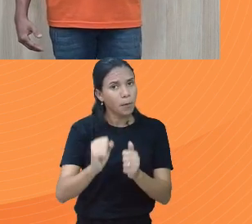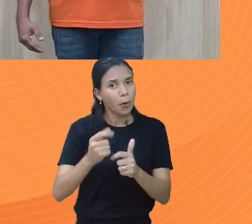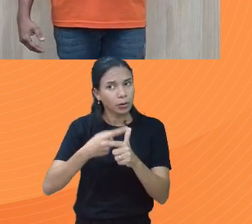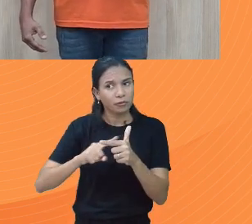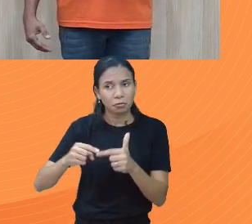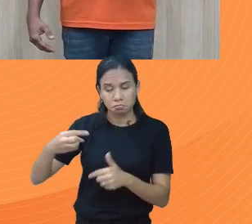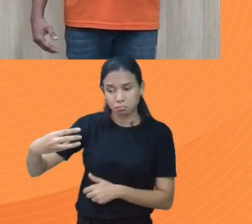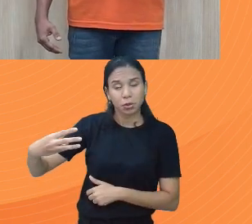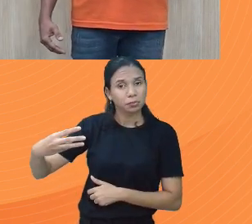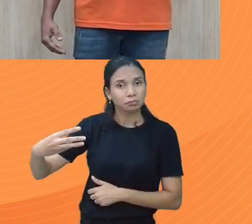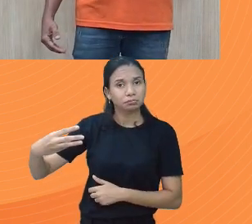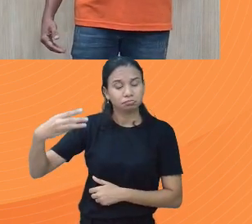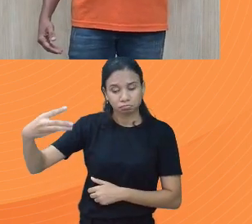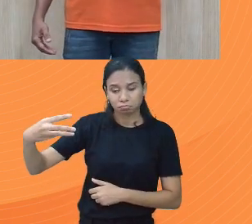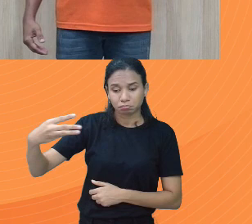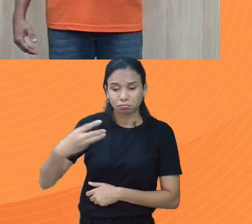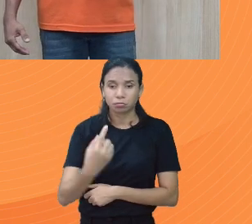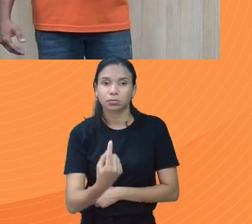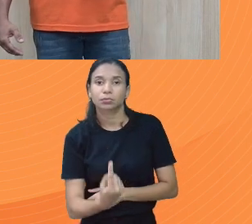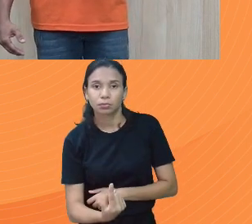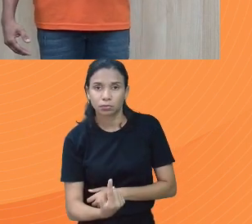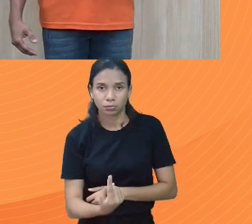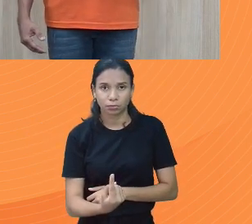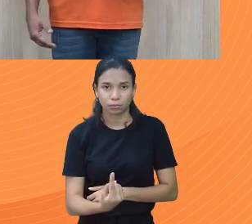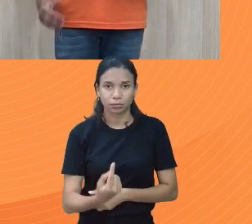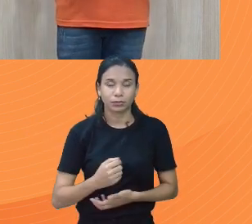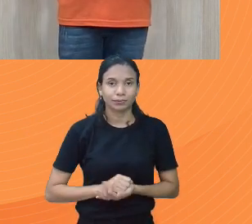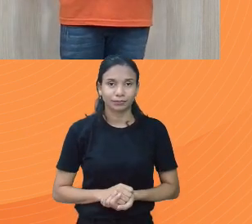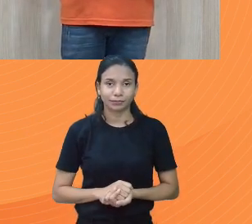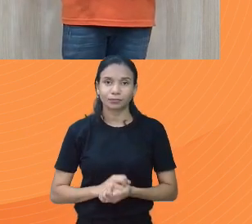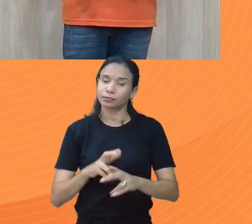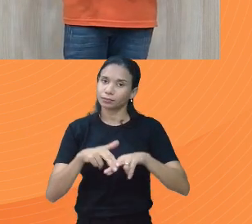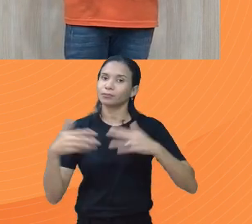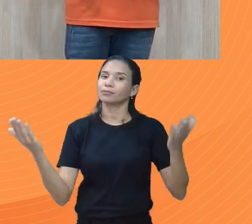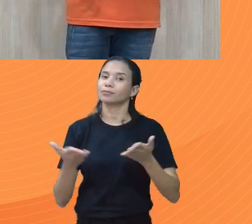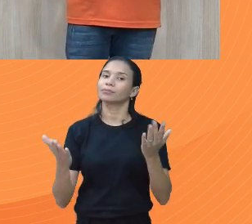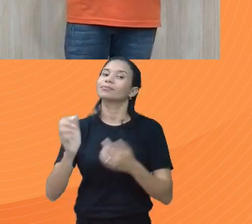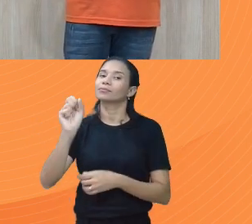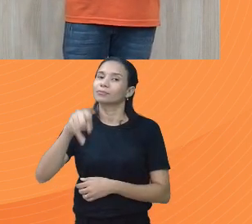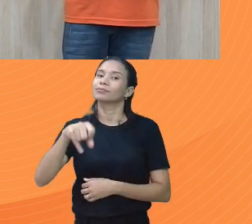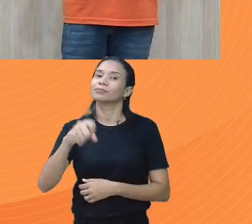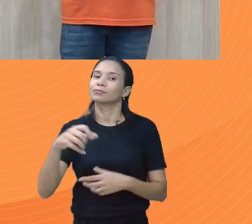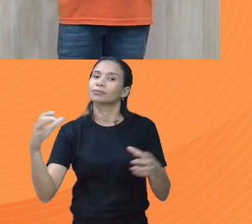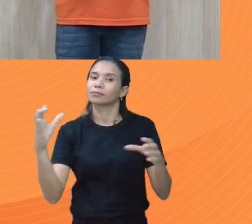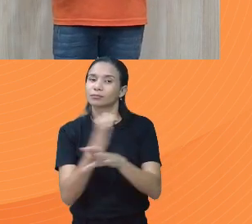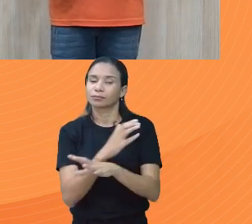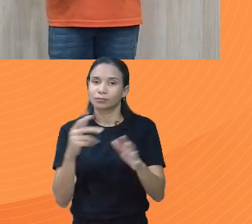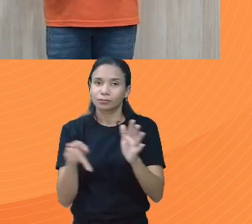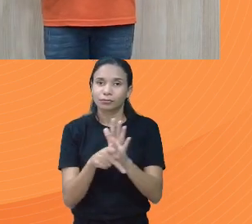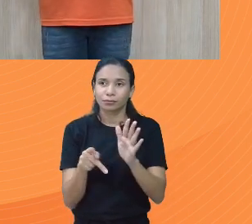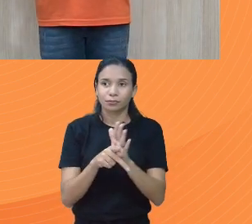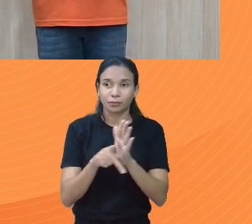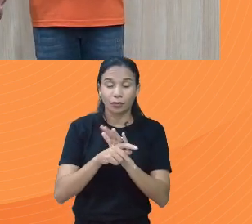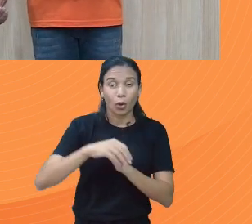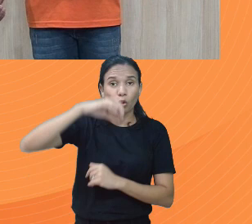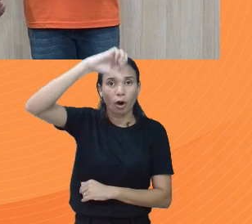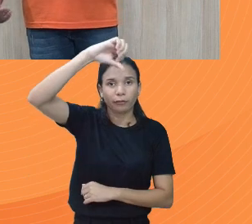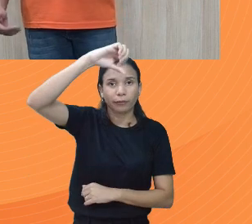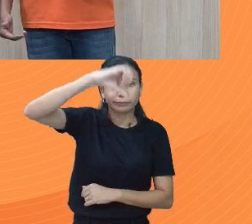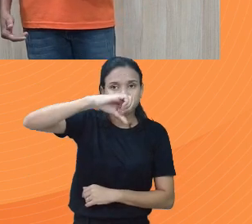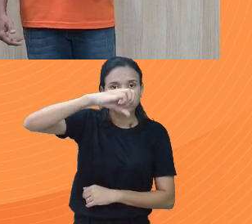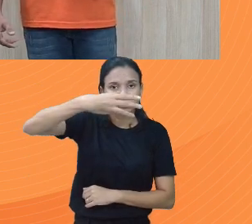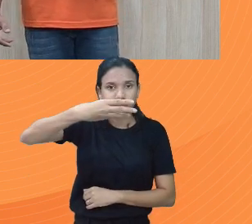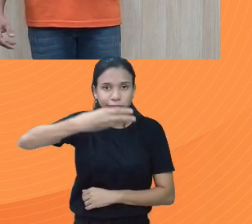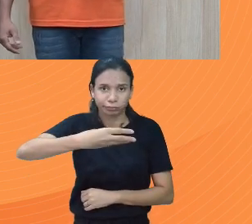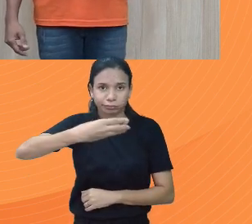por 3. E 3 dividido por 3 vai dar igual a 1. Agora sim, eu terminei a fatoração do 9, terminei a